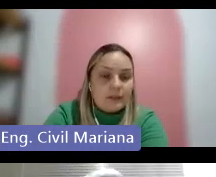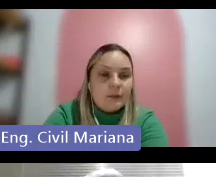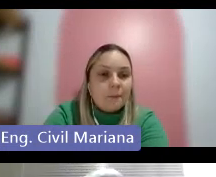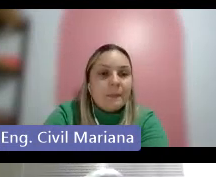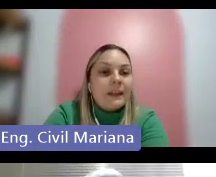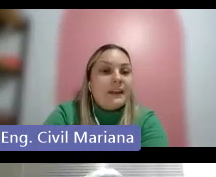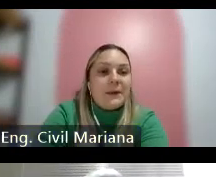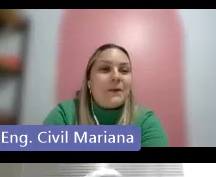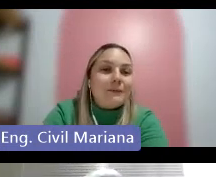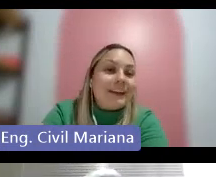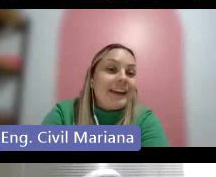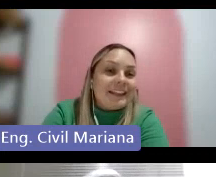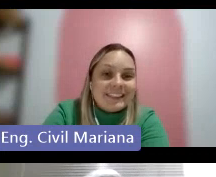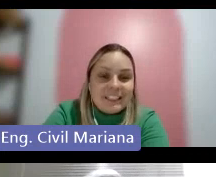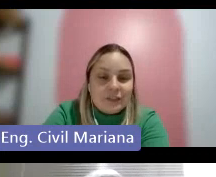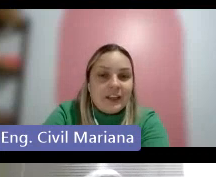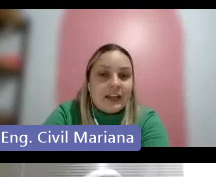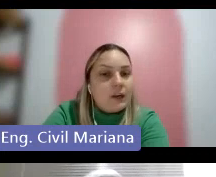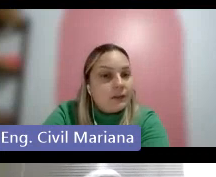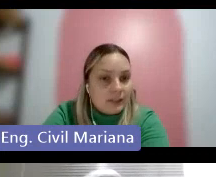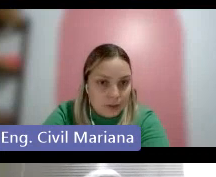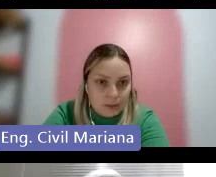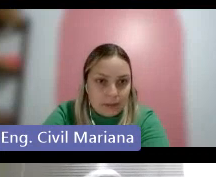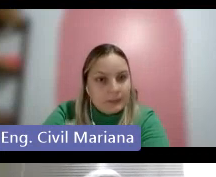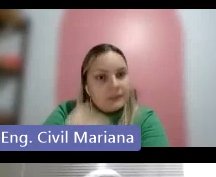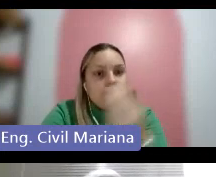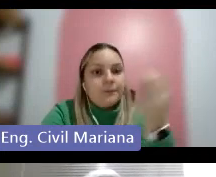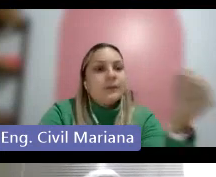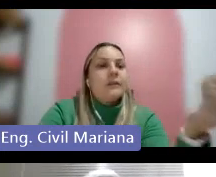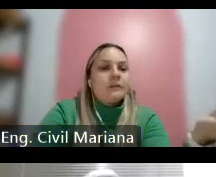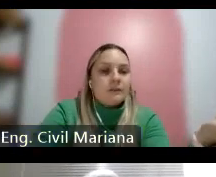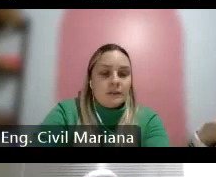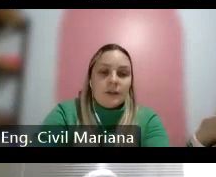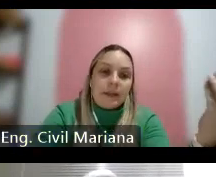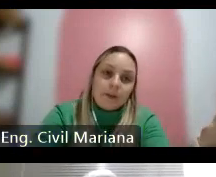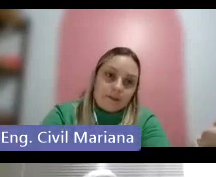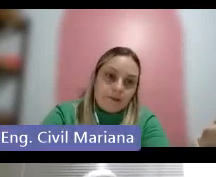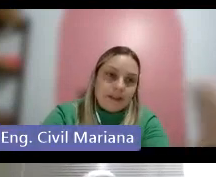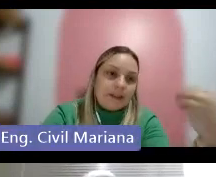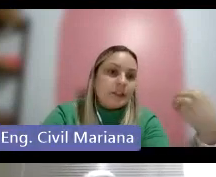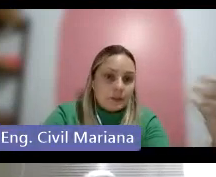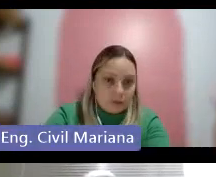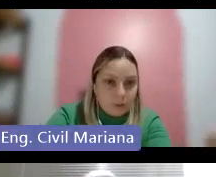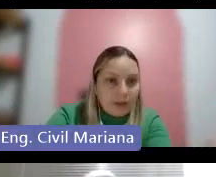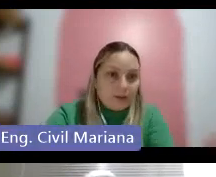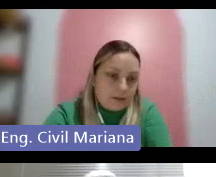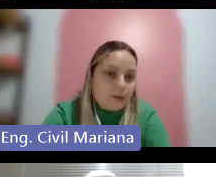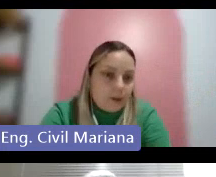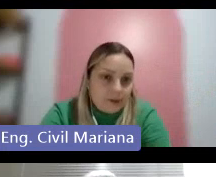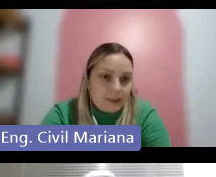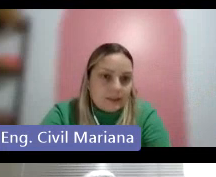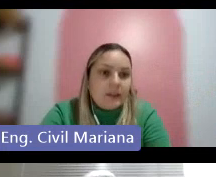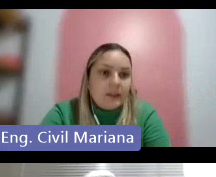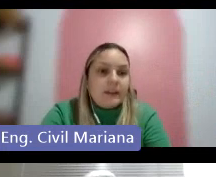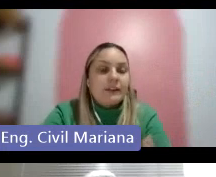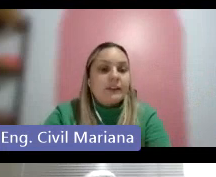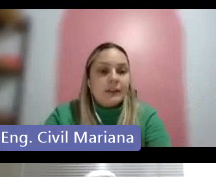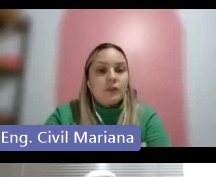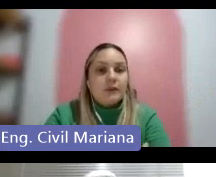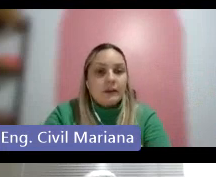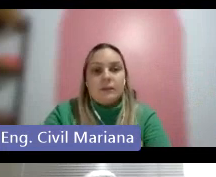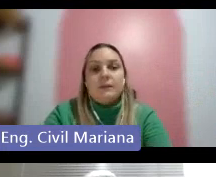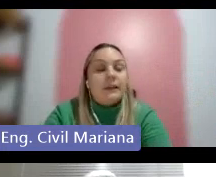que está acontecendo. E como que eles identificaram esses problemas? E provavelmente as pessoas compraram os imóveis